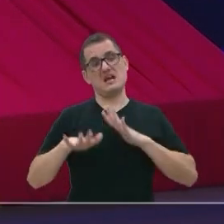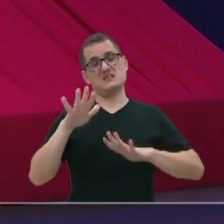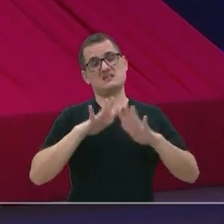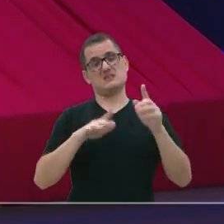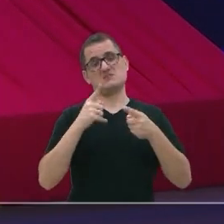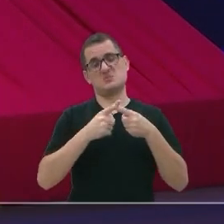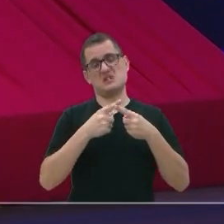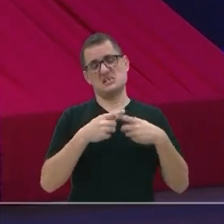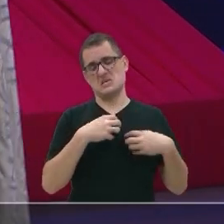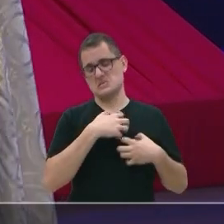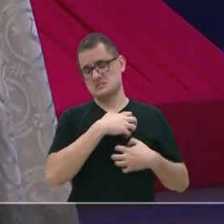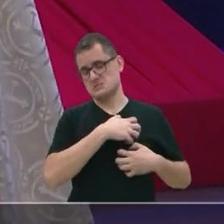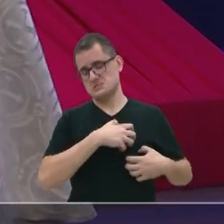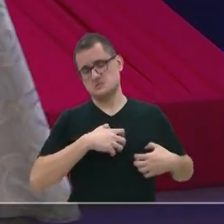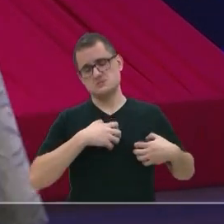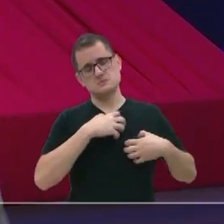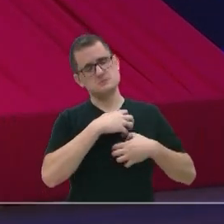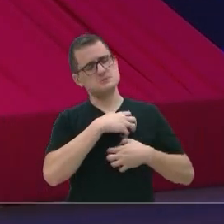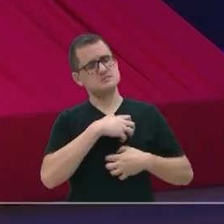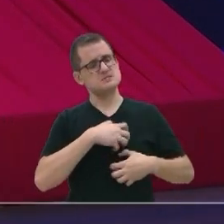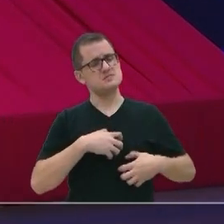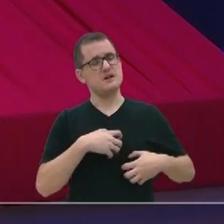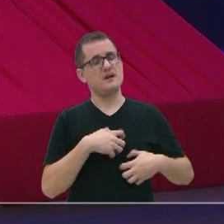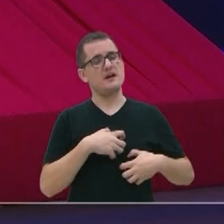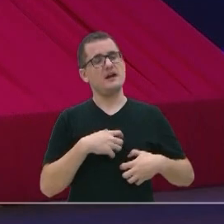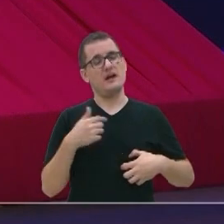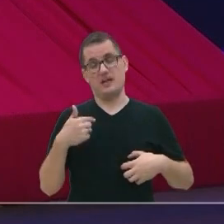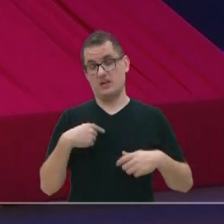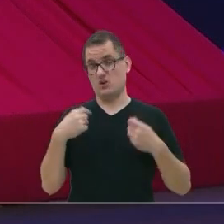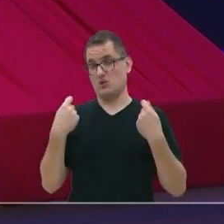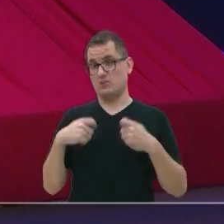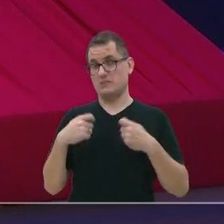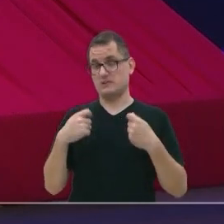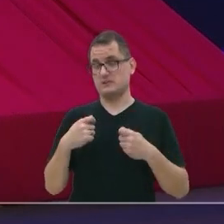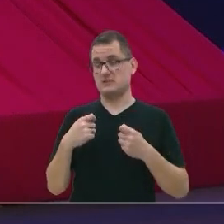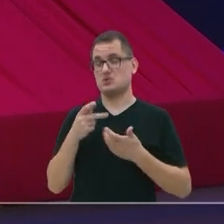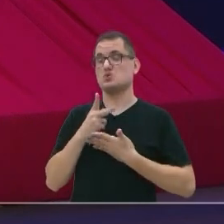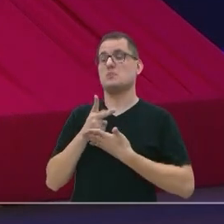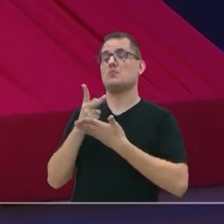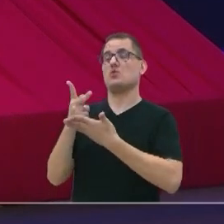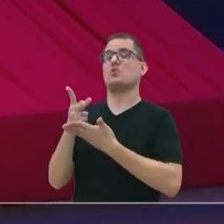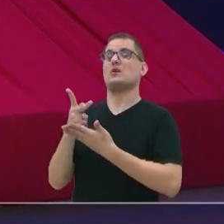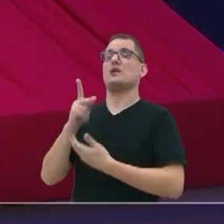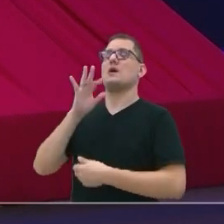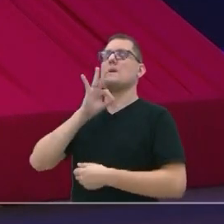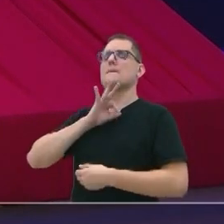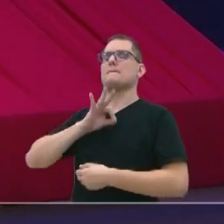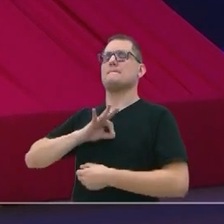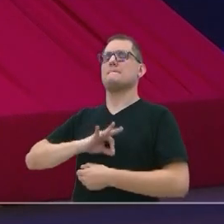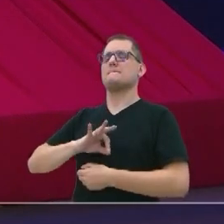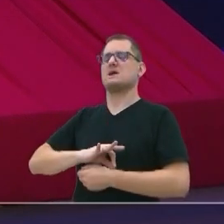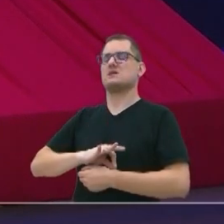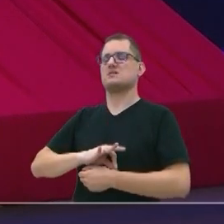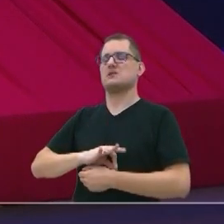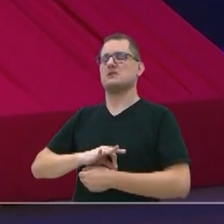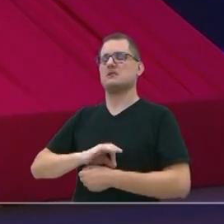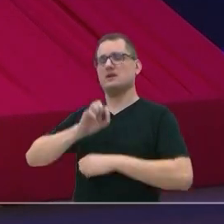ressentimento dentro de mim, eu preciso procurar um sacerdote católico e me